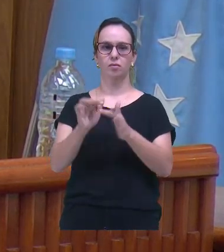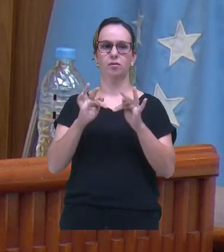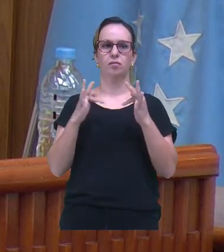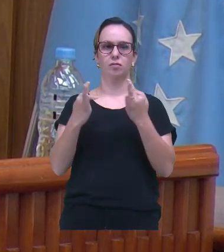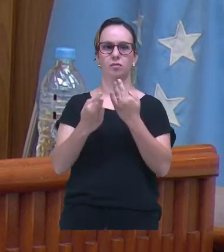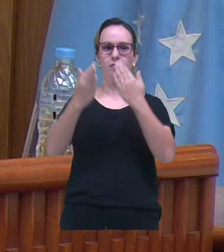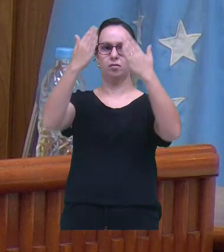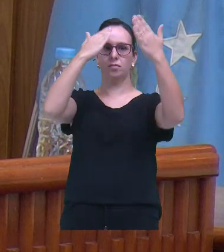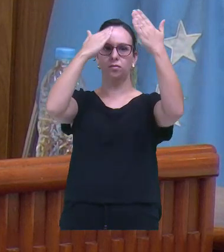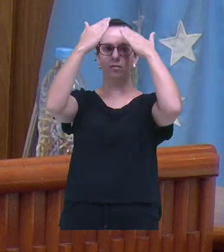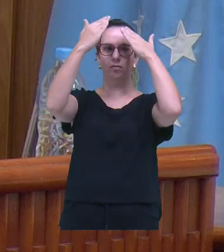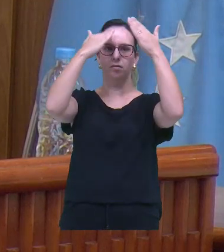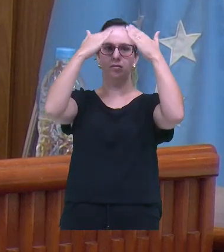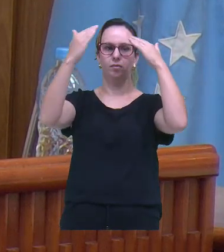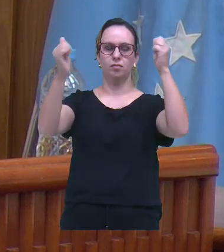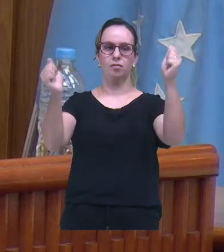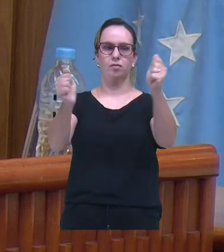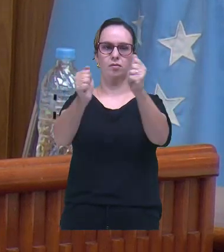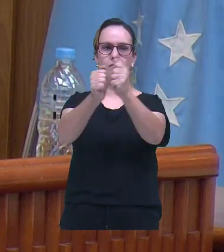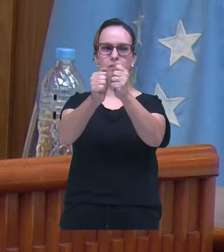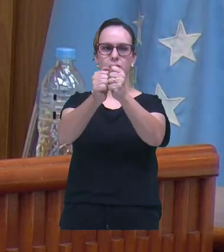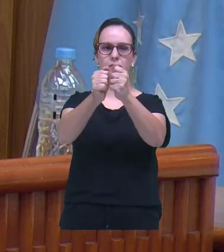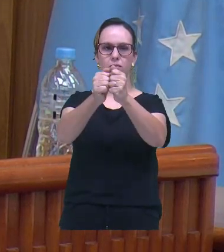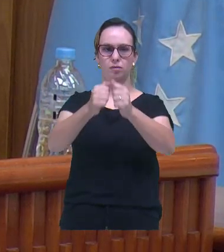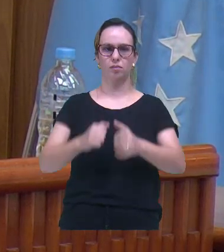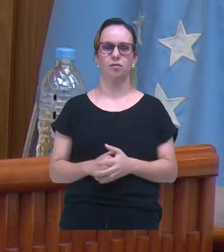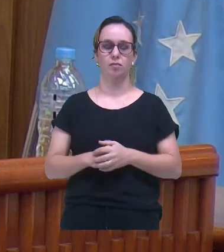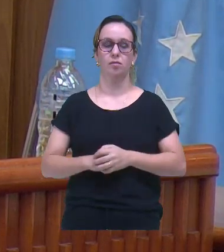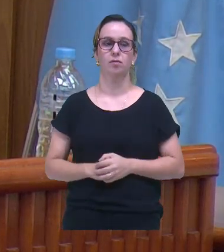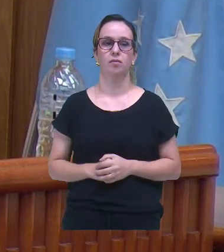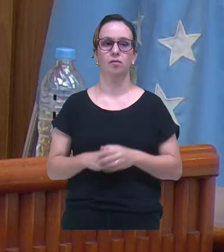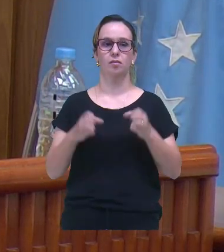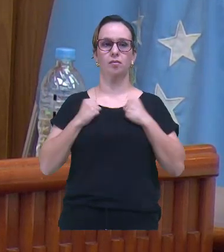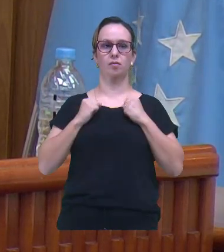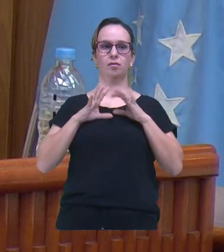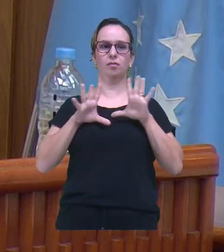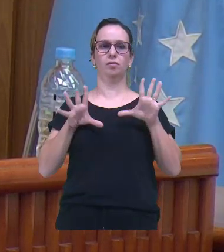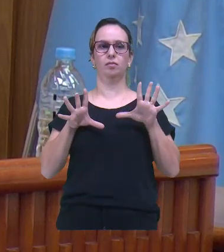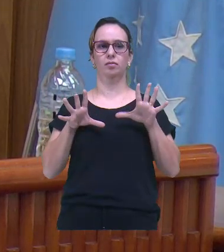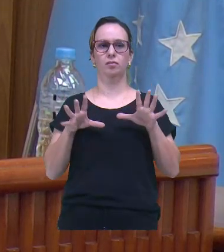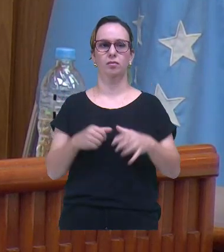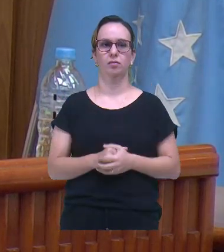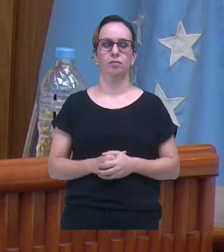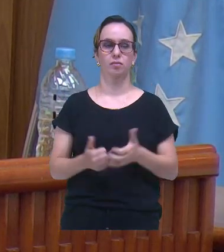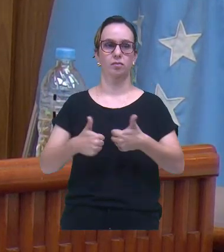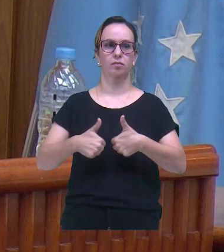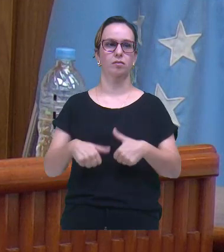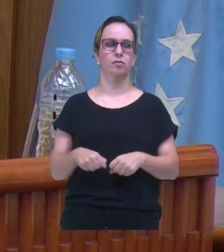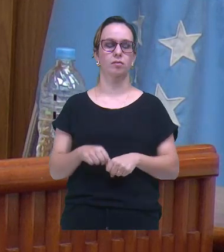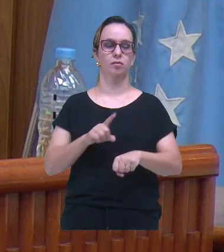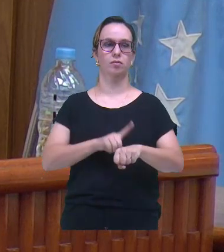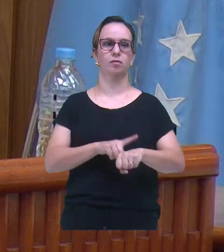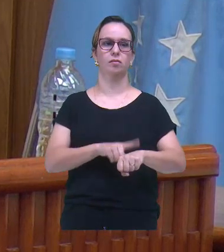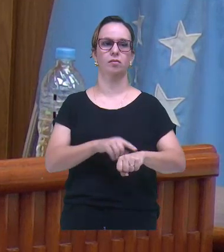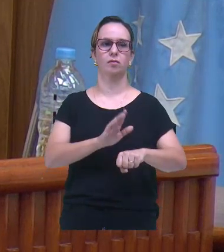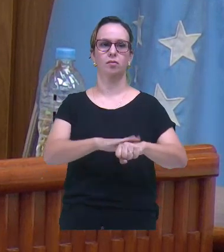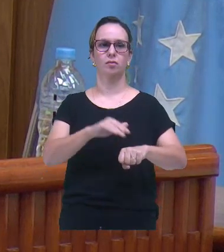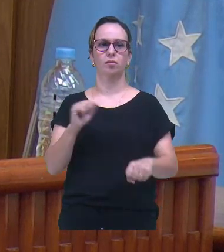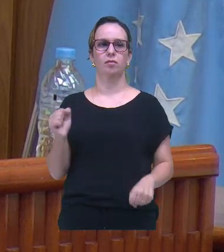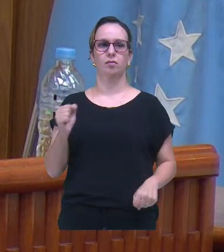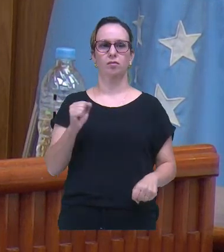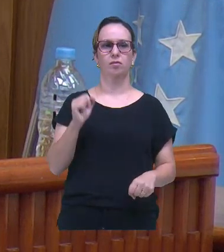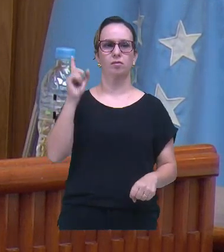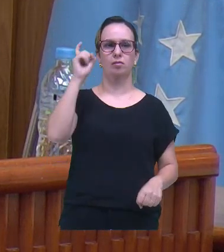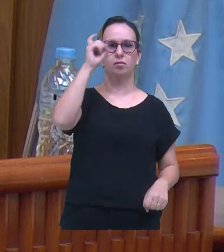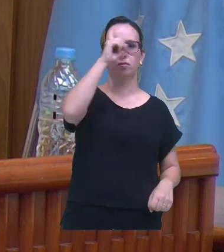junto nessa batalha. De repente, nos deparamos com o período mais difícil de nossas